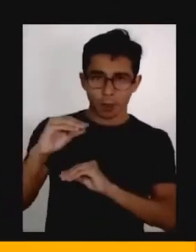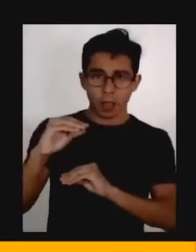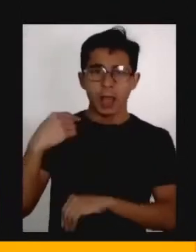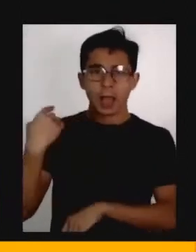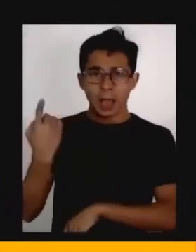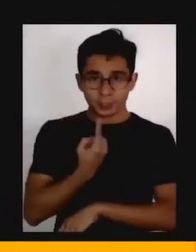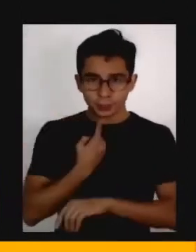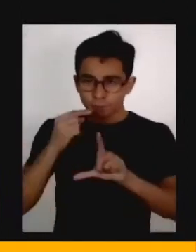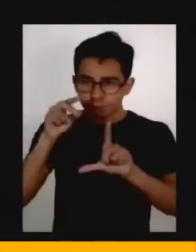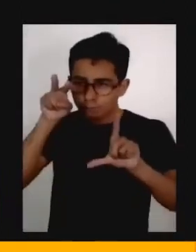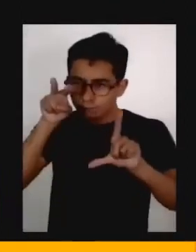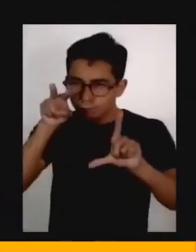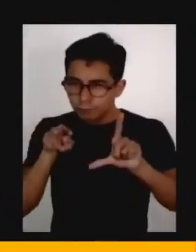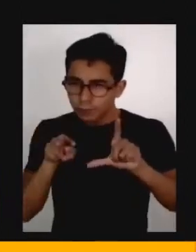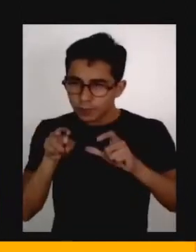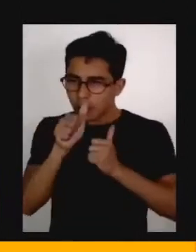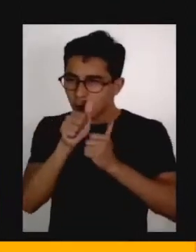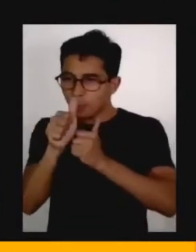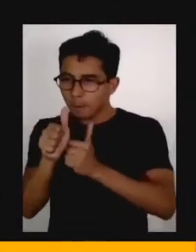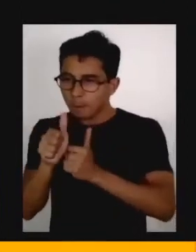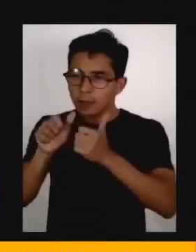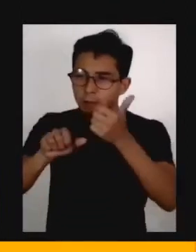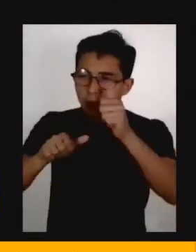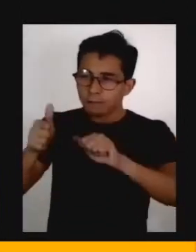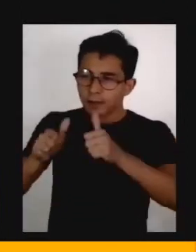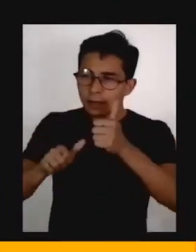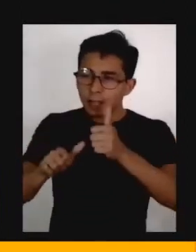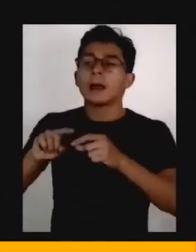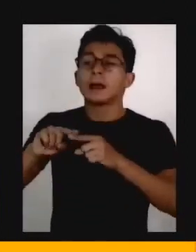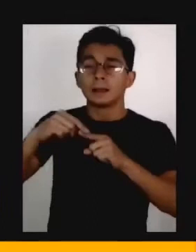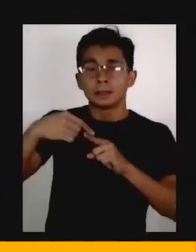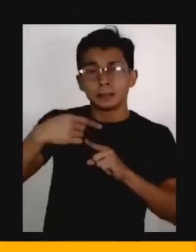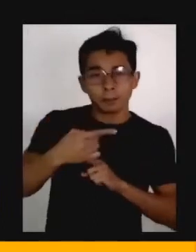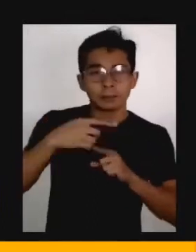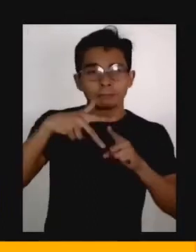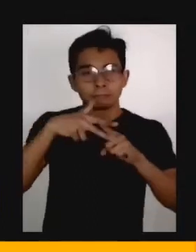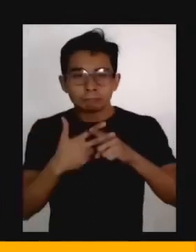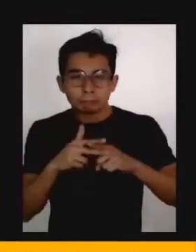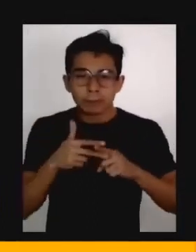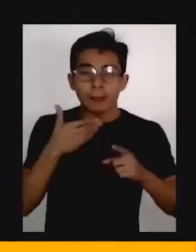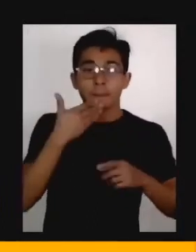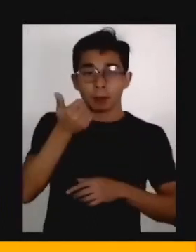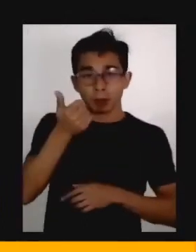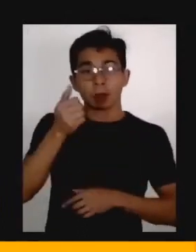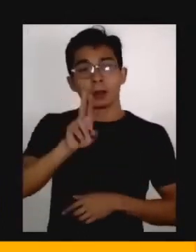publicada, para usar na próxima atividade que for realizada.